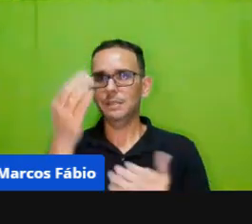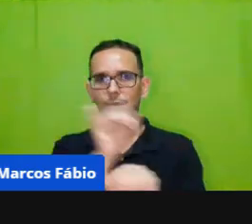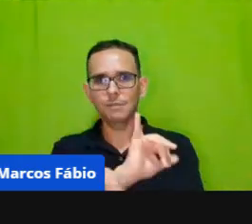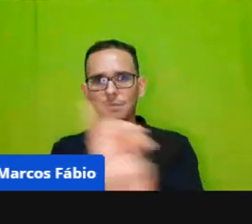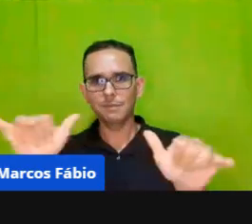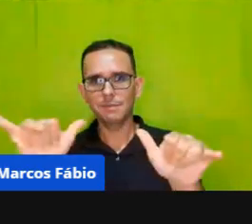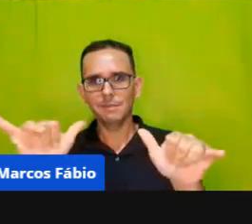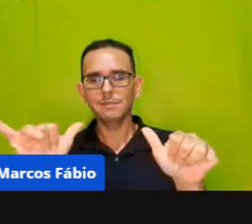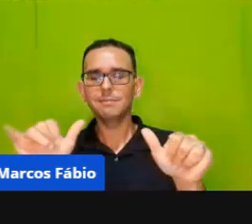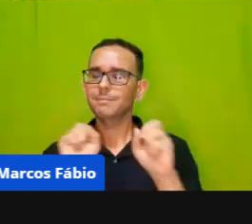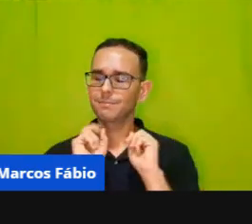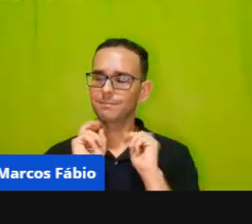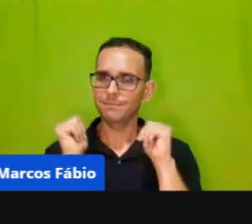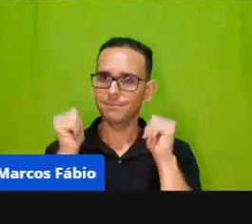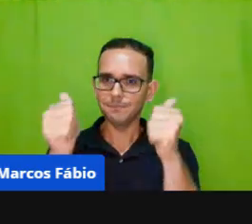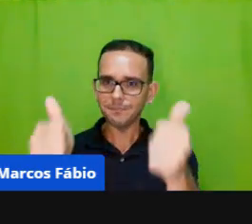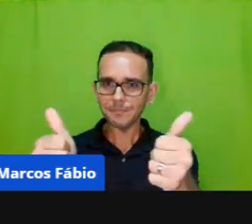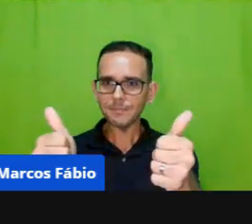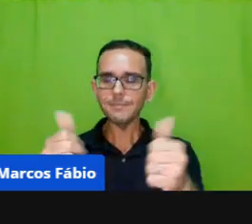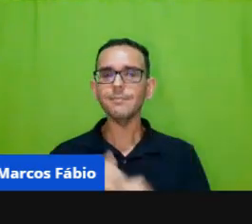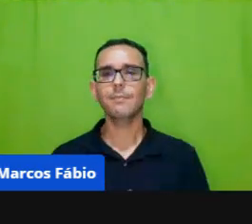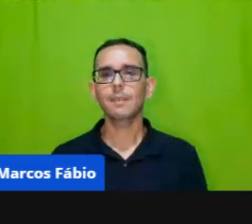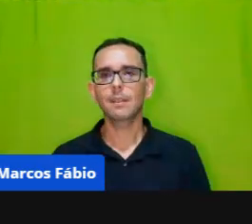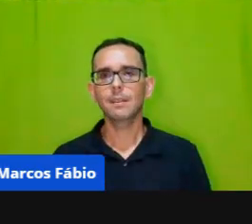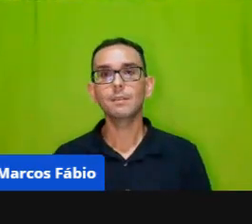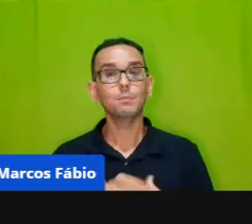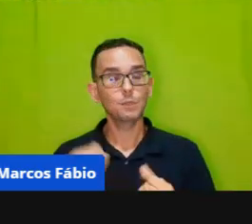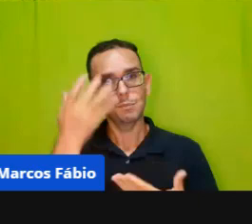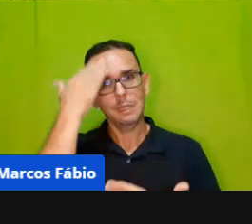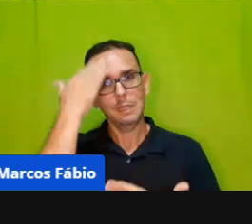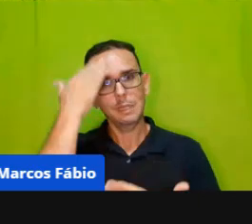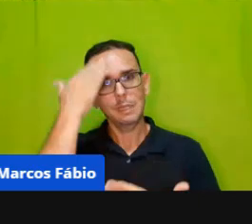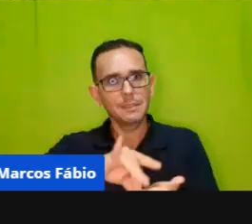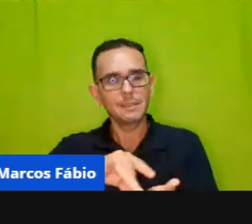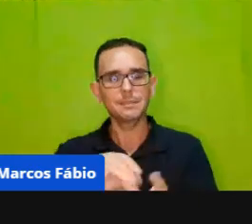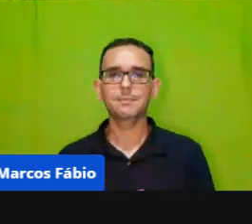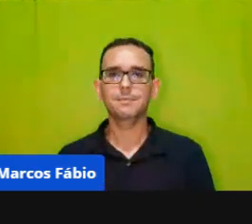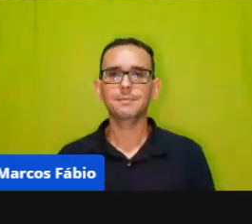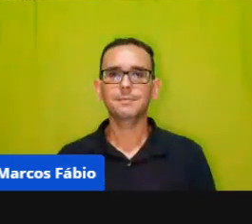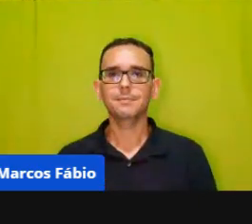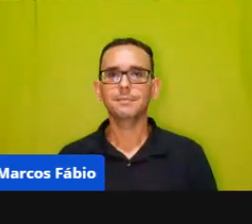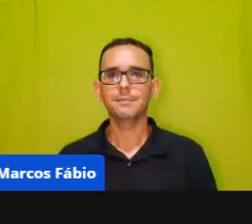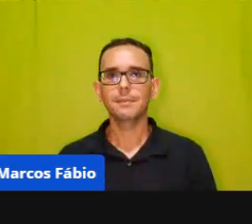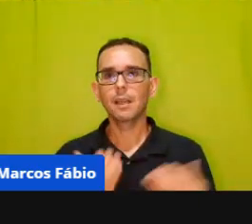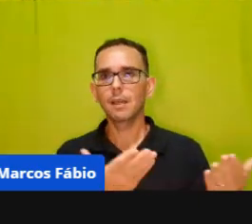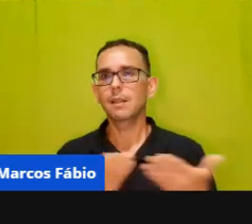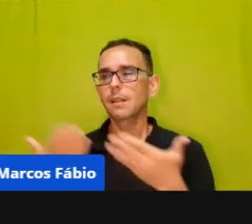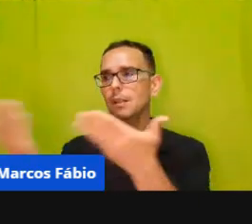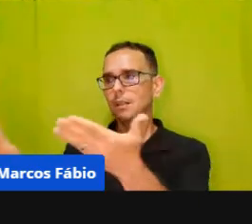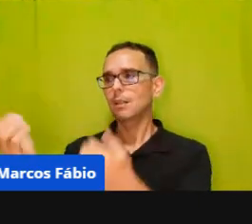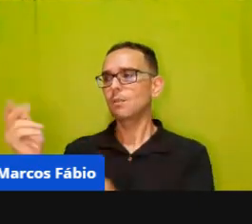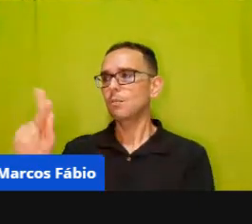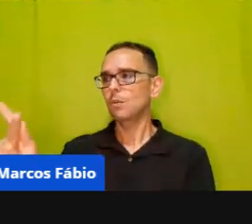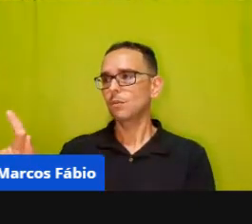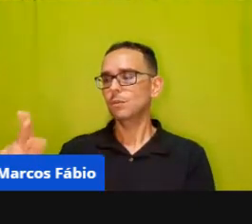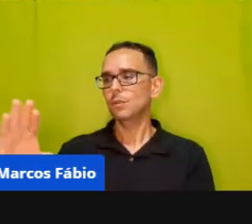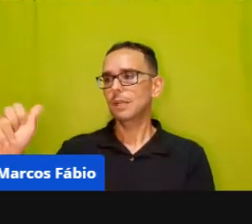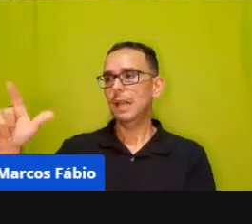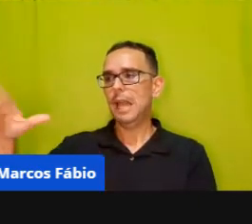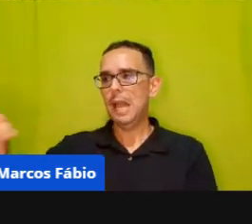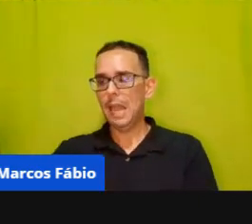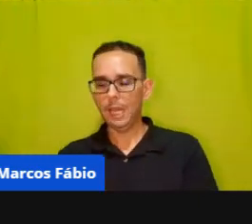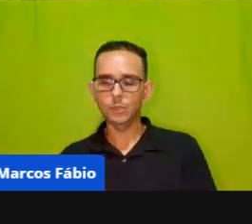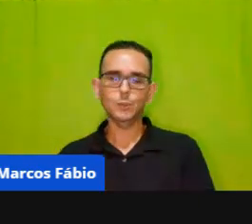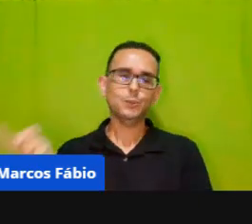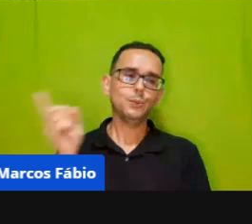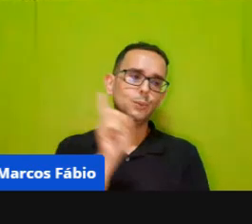aí, tá? Muito obrigado mesmo. Eu acho que é isso. E aí eu passo a palavra para os professores, se quiserem falar alguma coisa